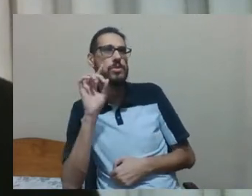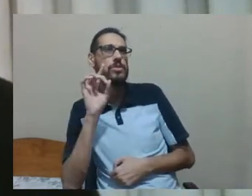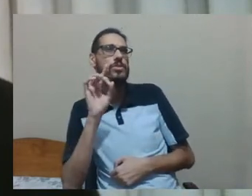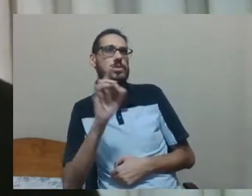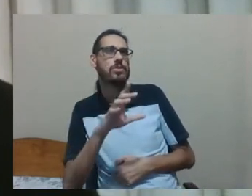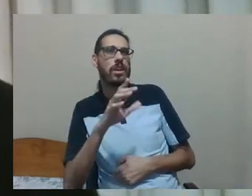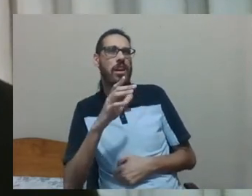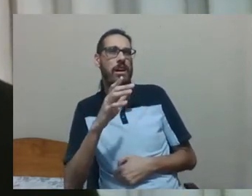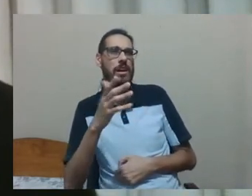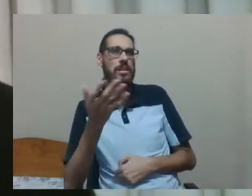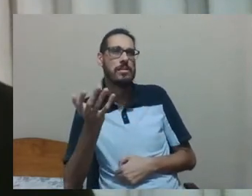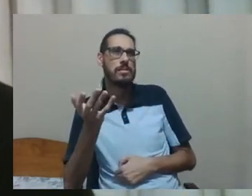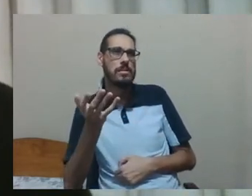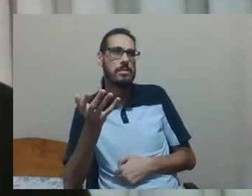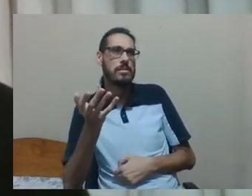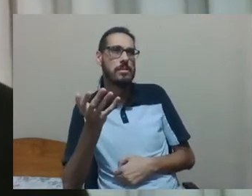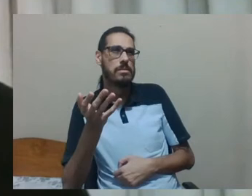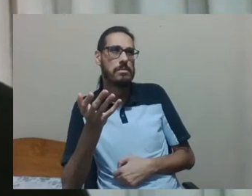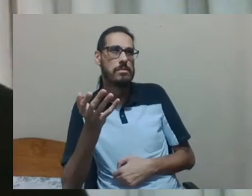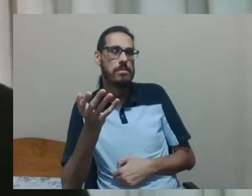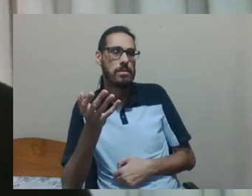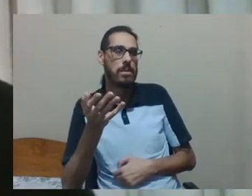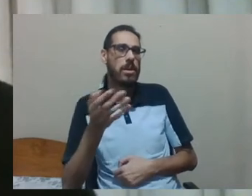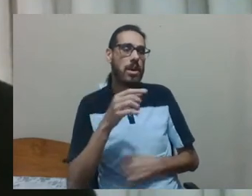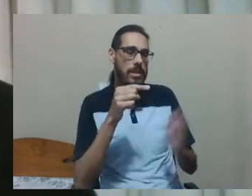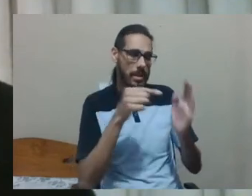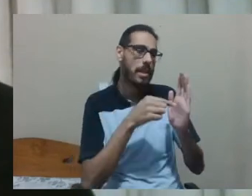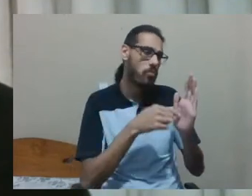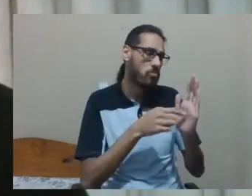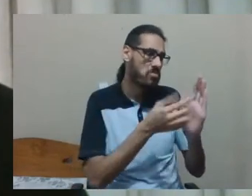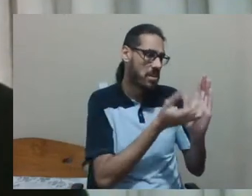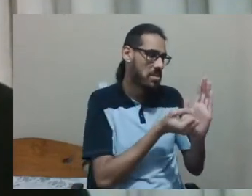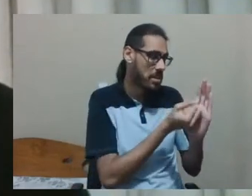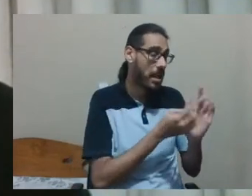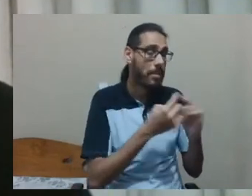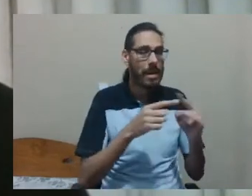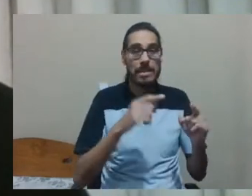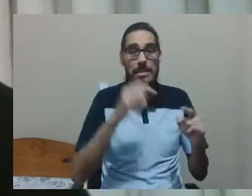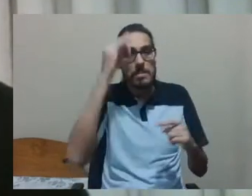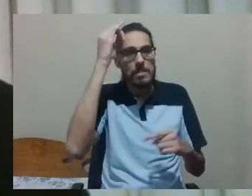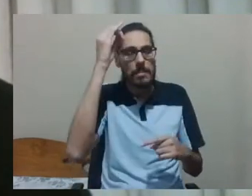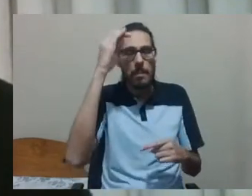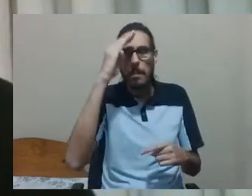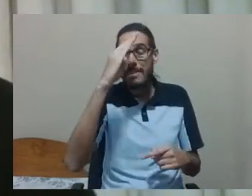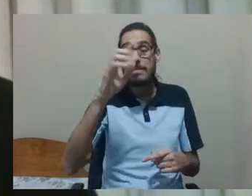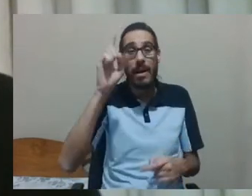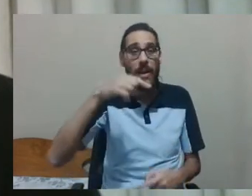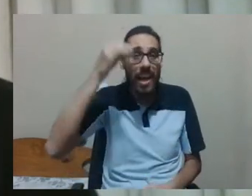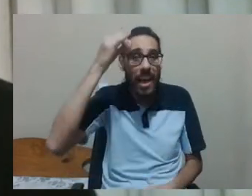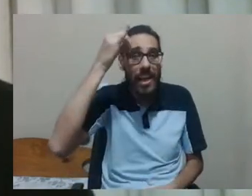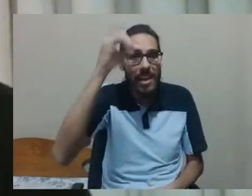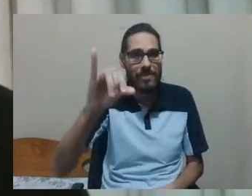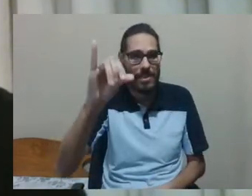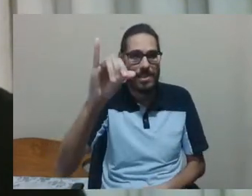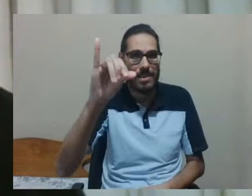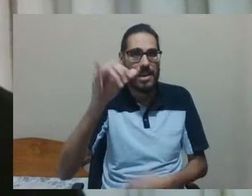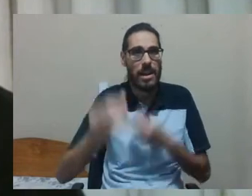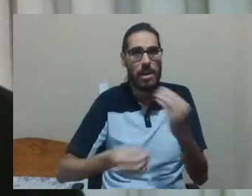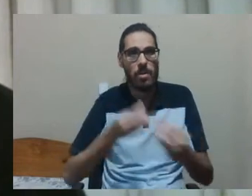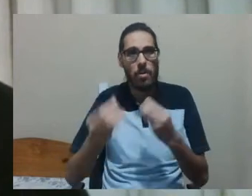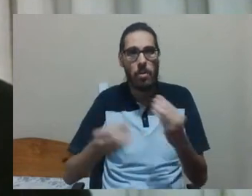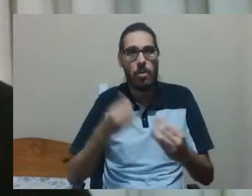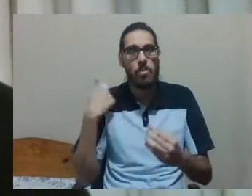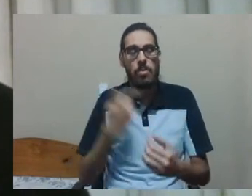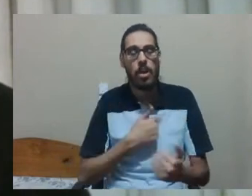tratar as situações denunciadas, mas principalmente de preveni-las por meio de capacitação dos nossos